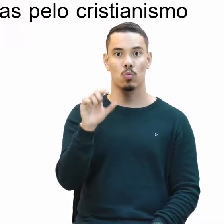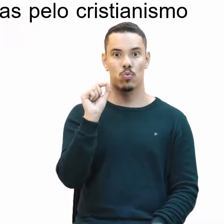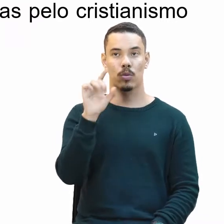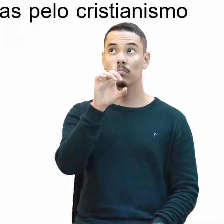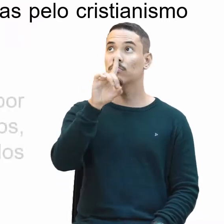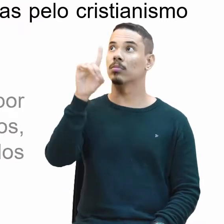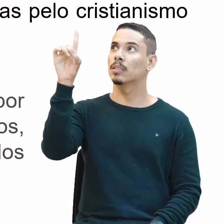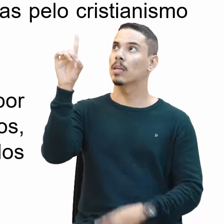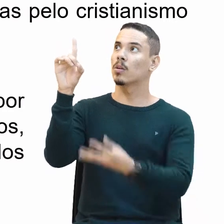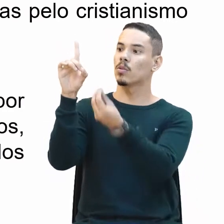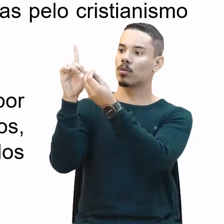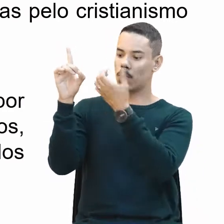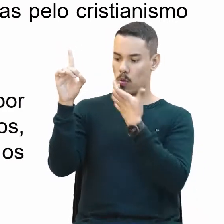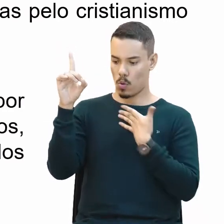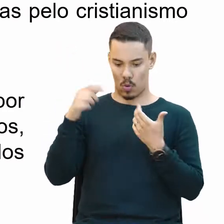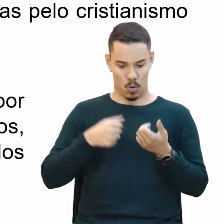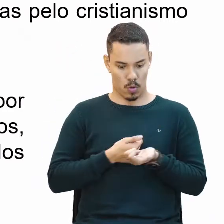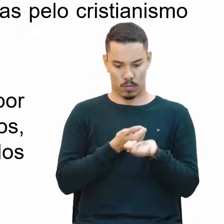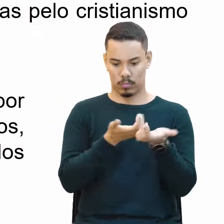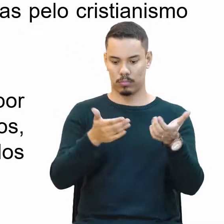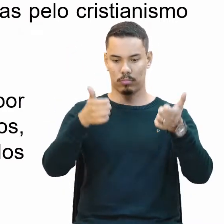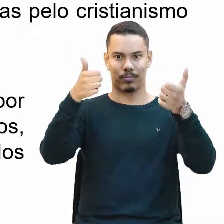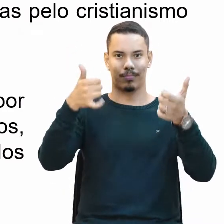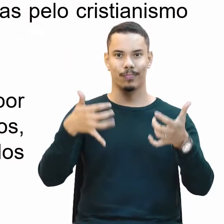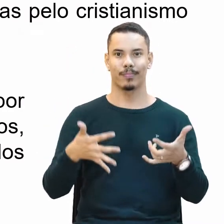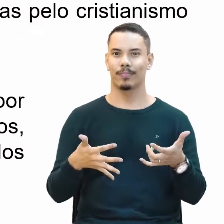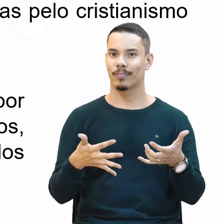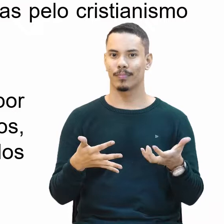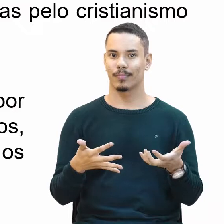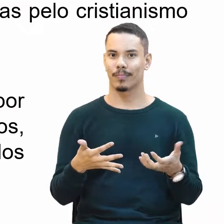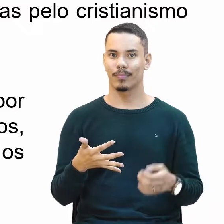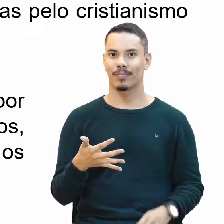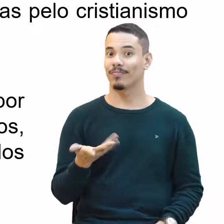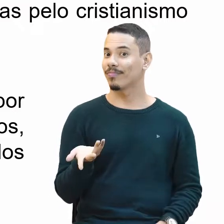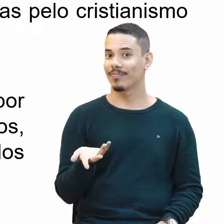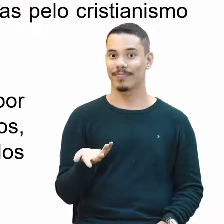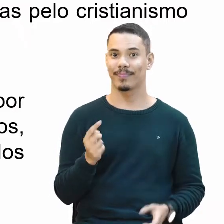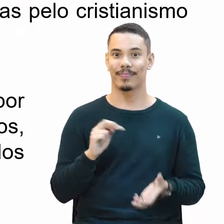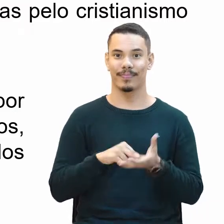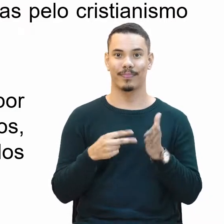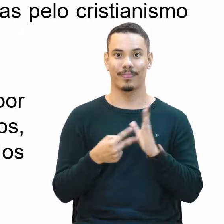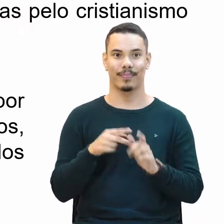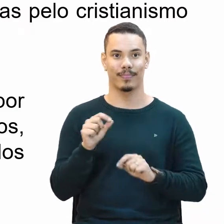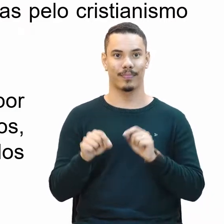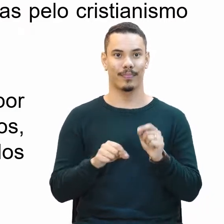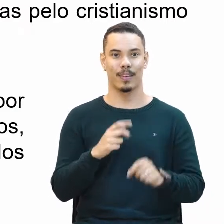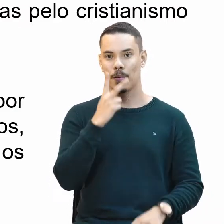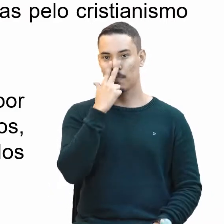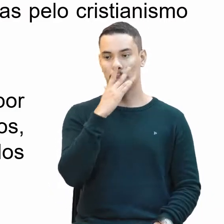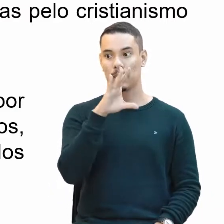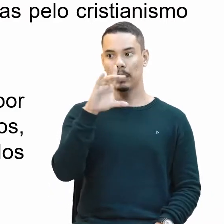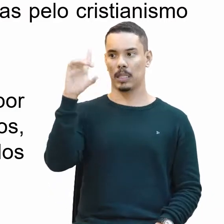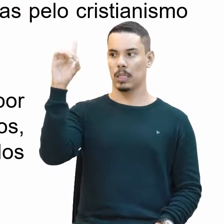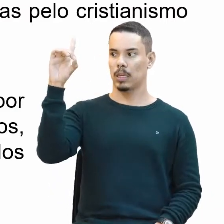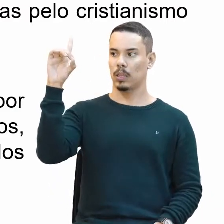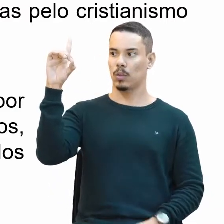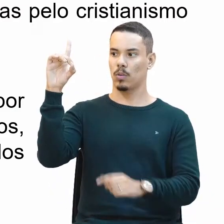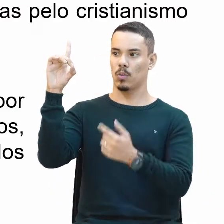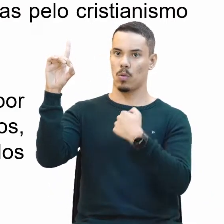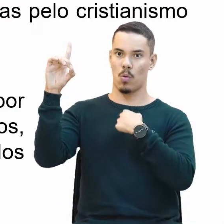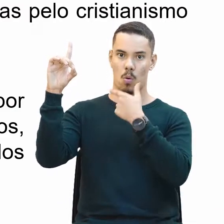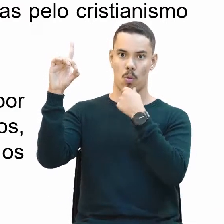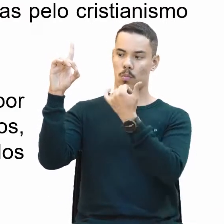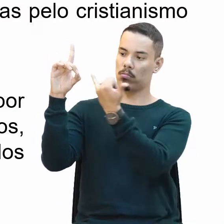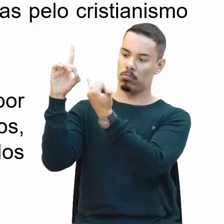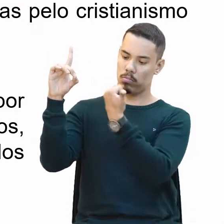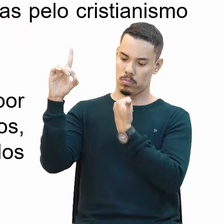divina. O que é a revelação? Manifestação de Deus ao homem por meio